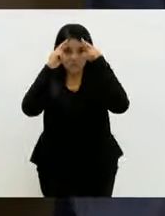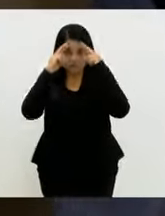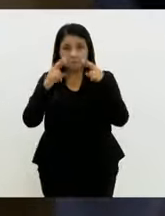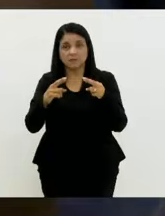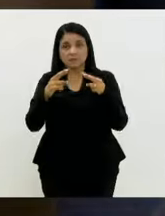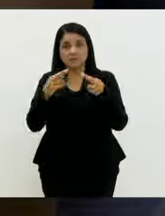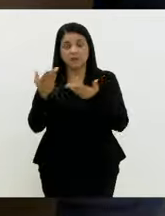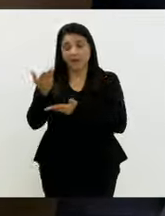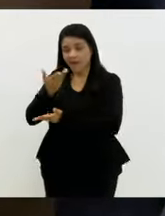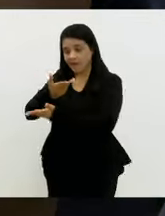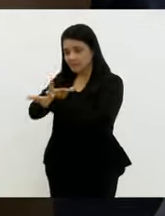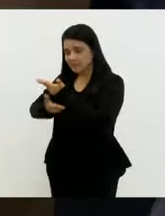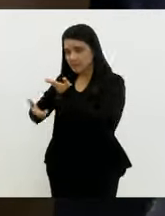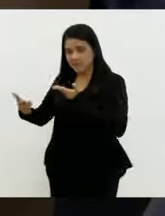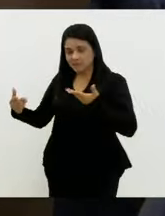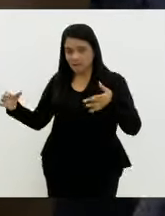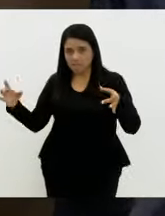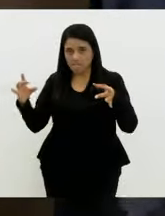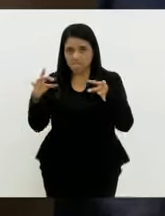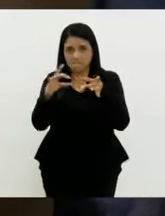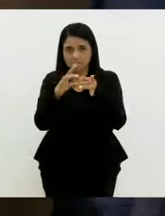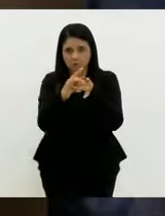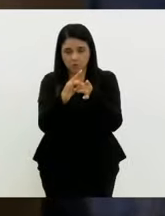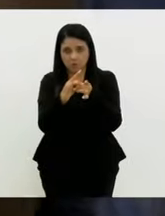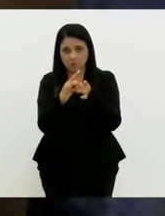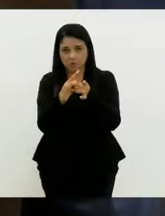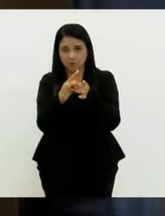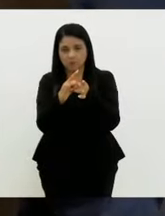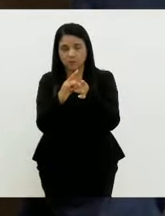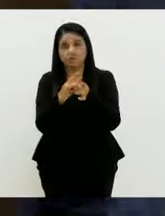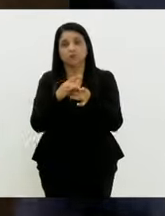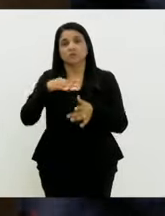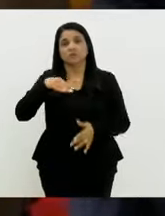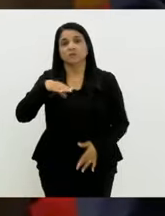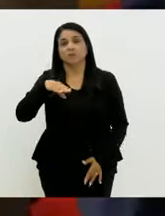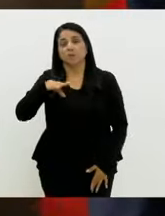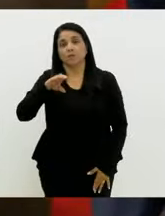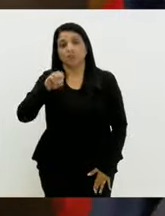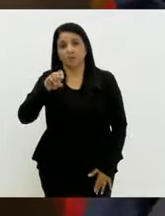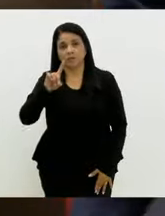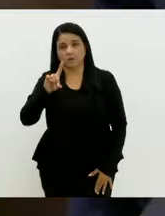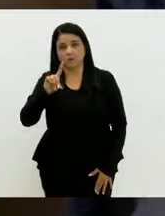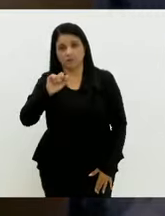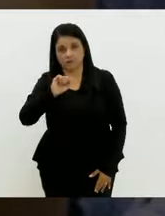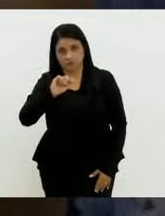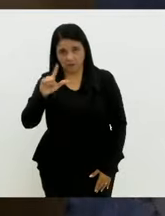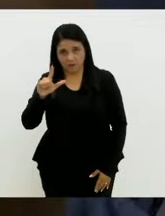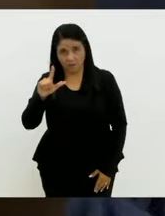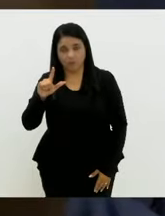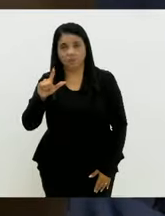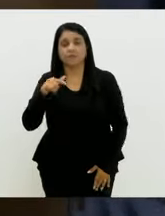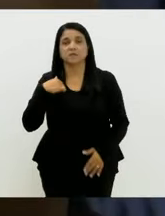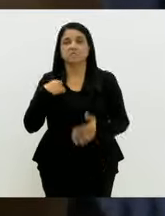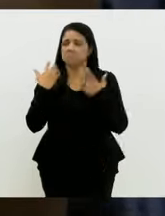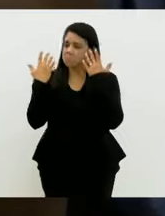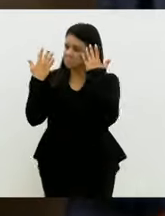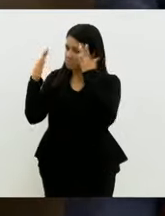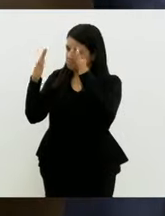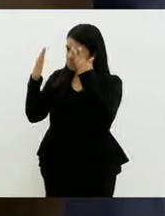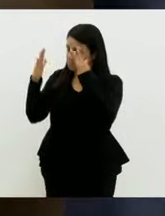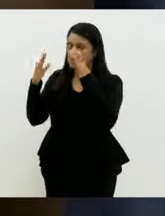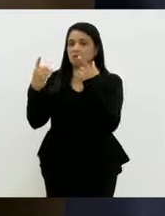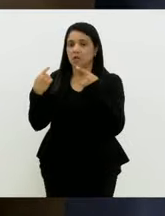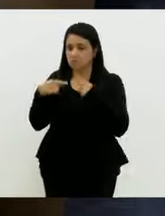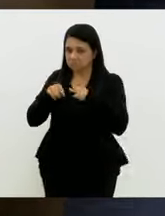é a chave de tudo. A integração dos modais. Portanto, Vossa Excelência está de parabéns, quero me associar a isso e,